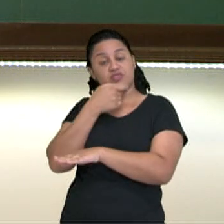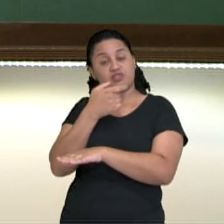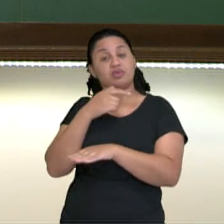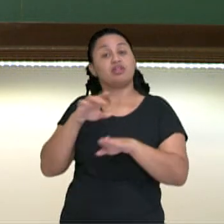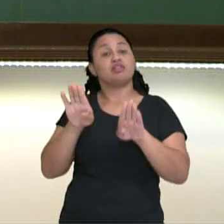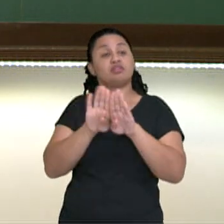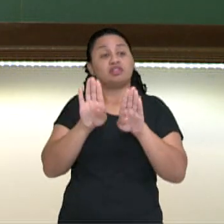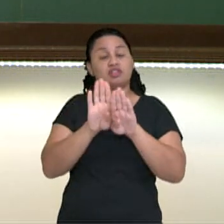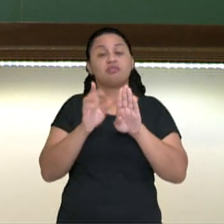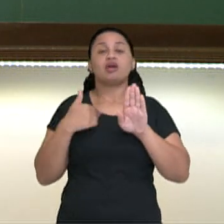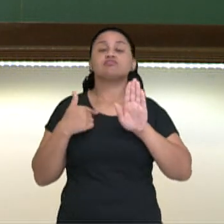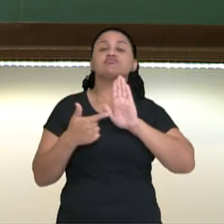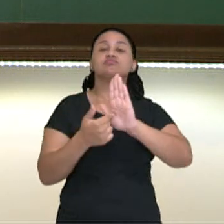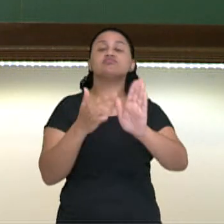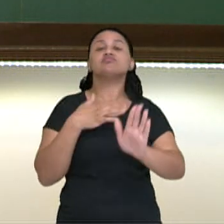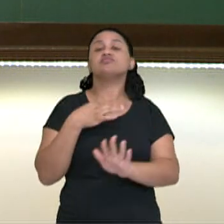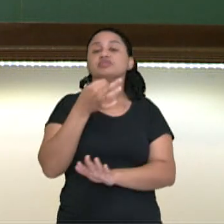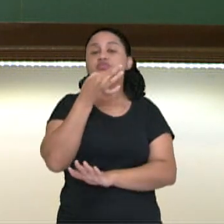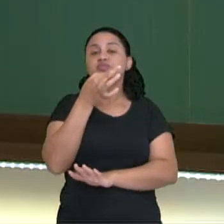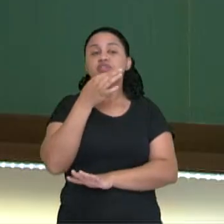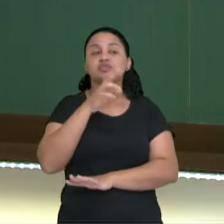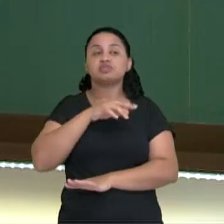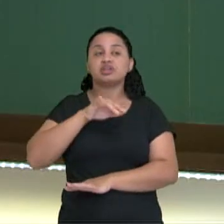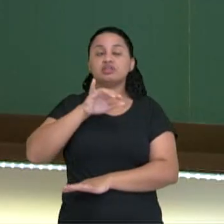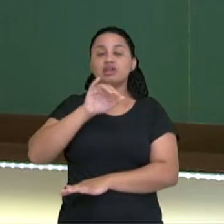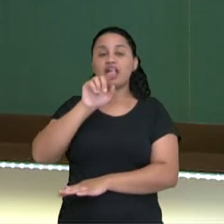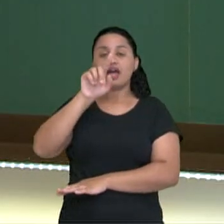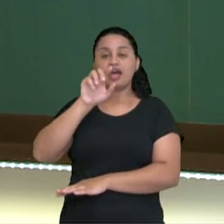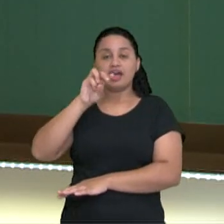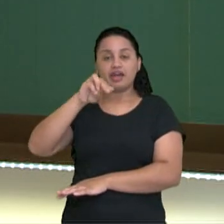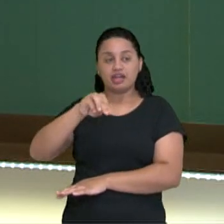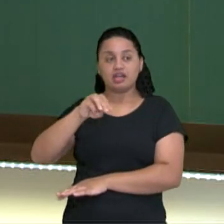a minha opinião usando I'm sure. Eu estou